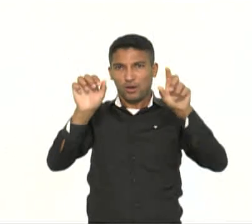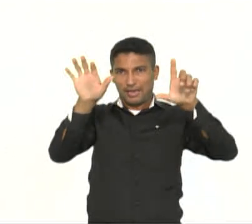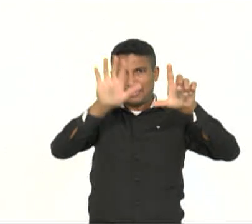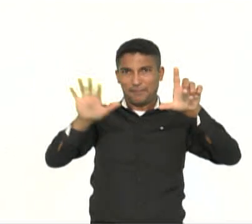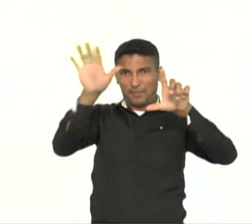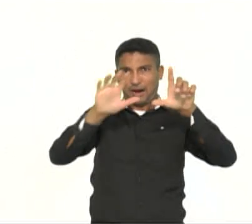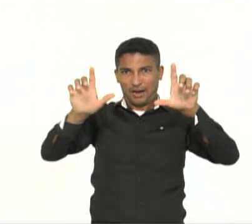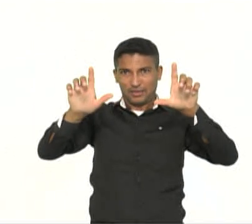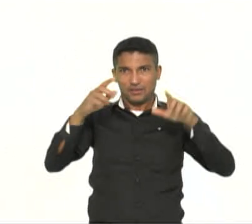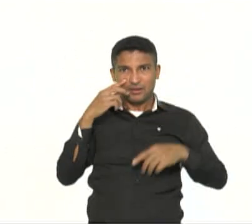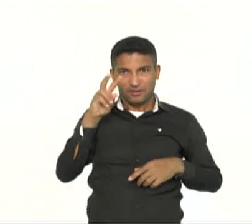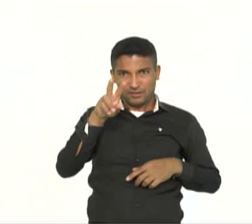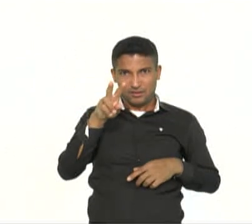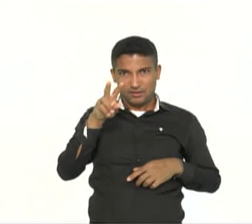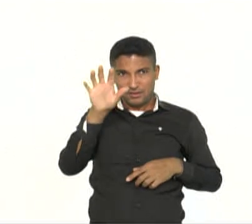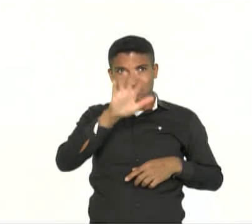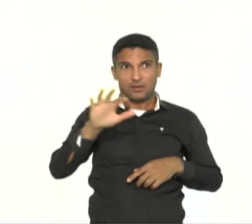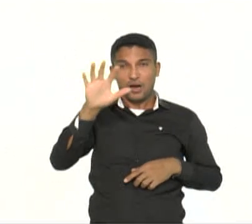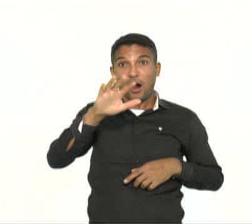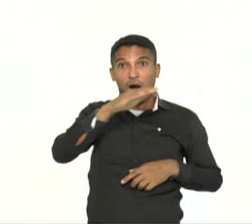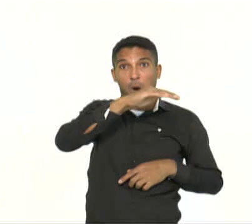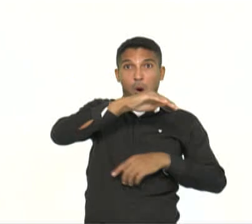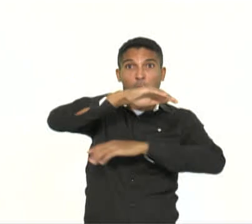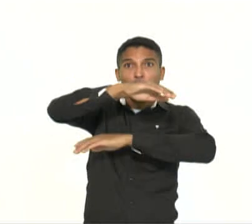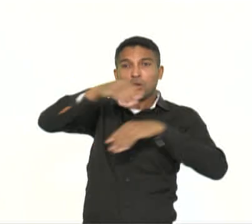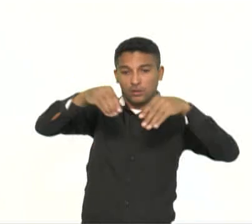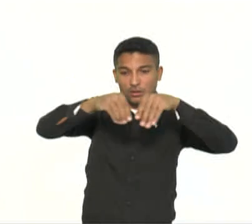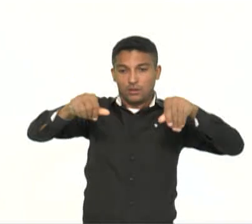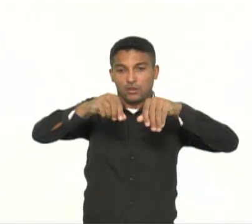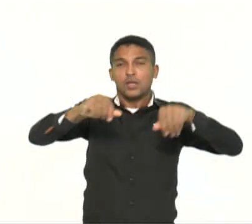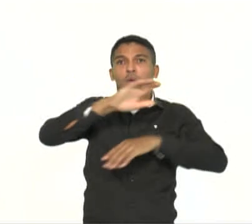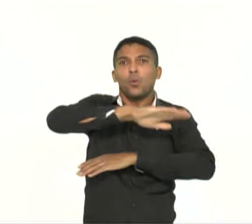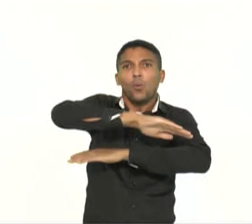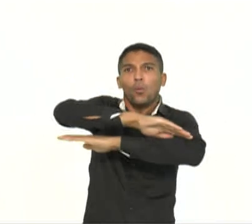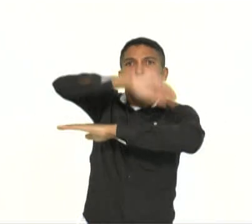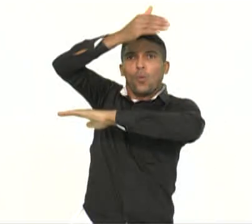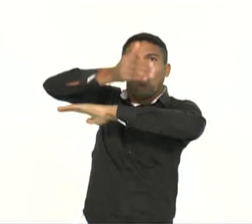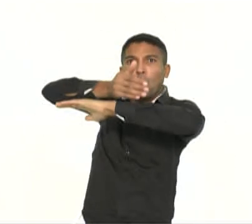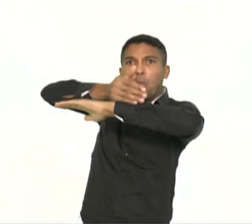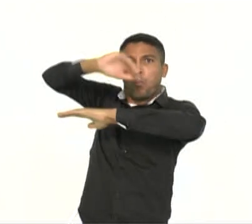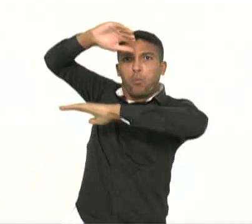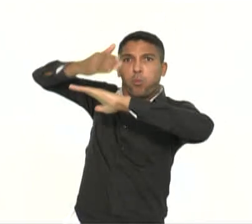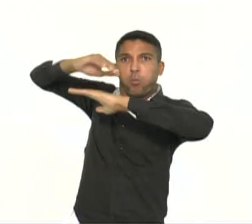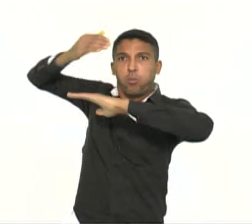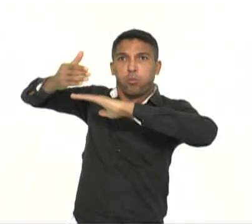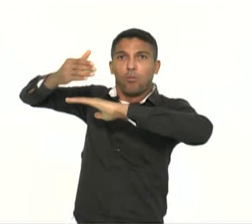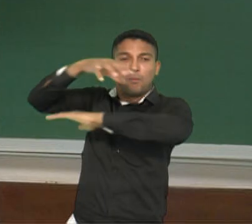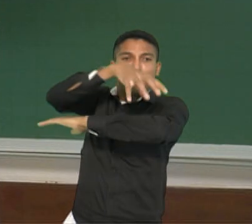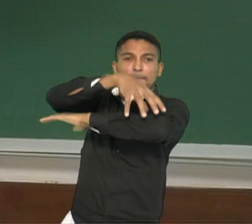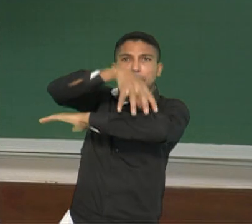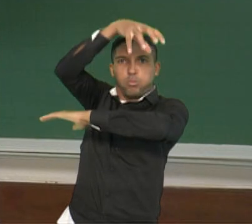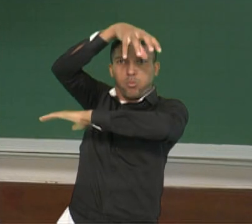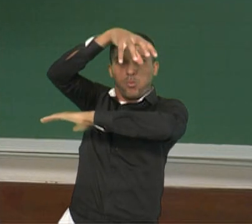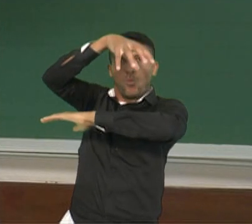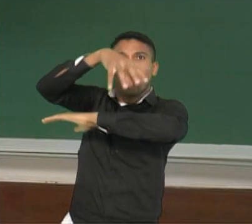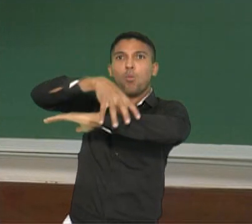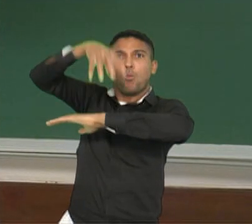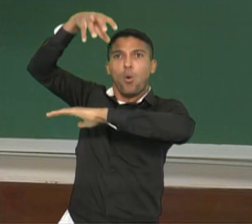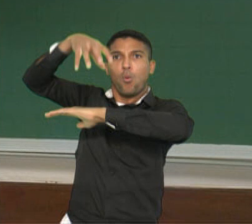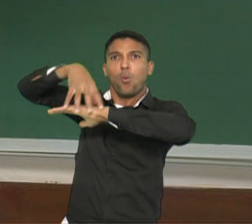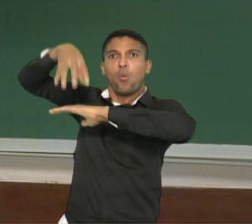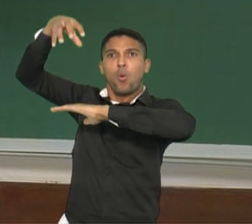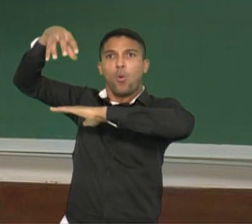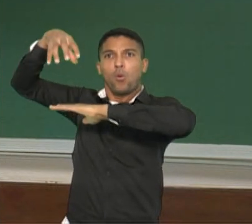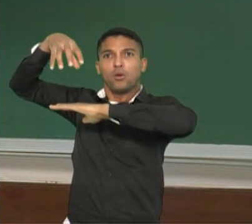aparentes das suas formas de relevo, que apresentam morros arredondados com destaque especial para a Serra do Mar. Então, quando a gente está falando